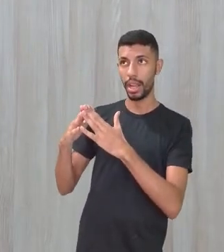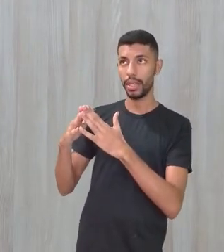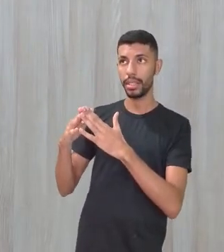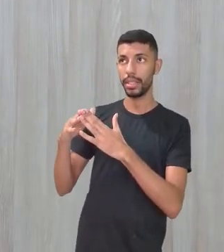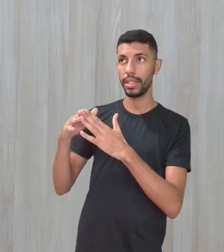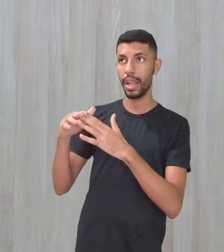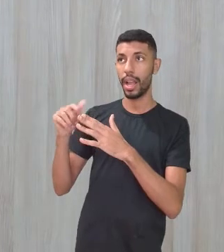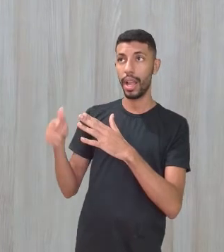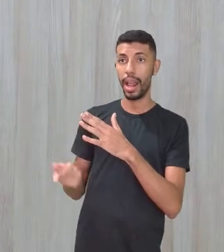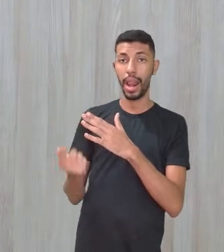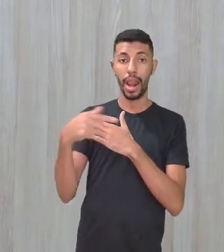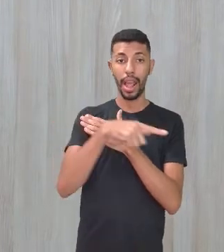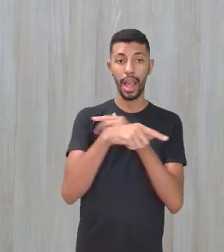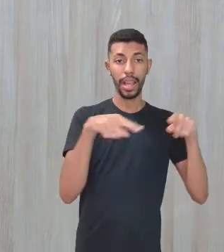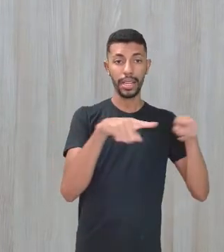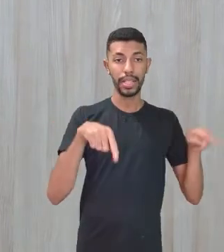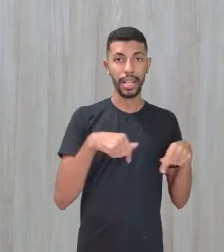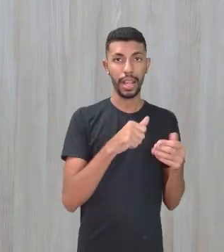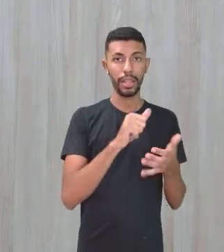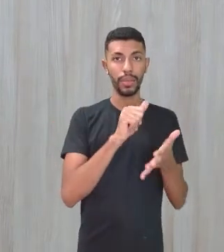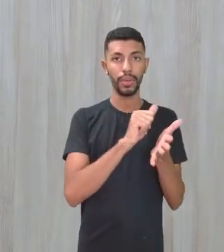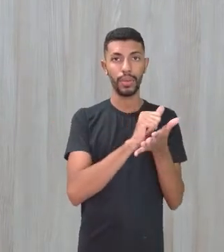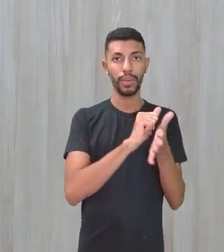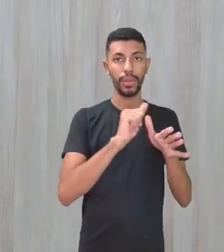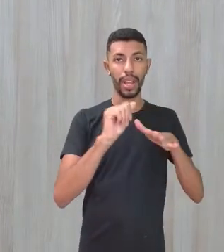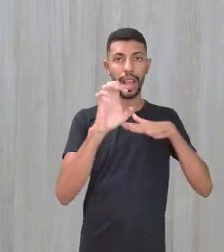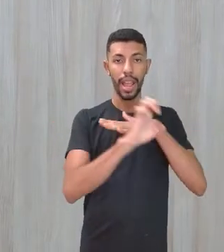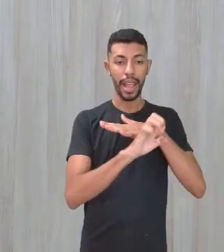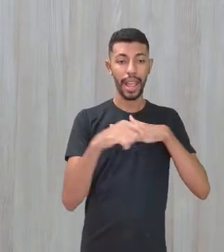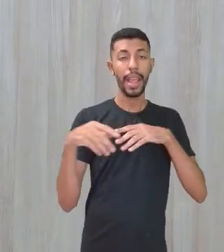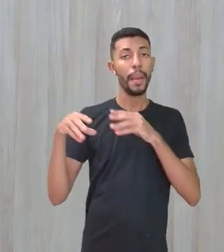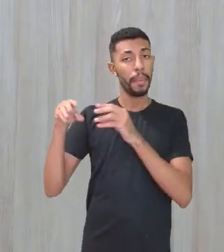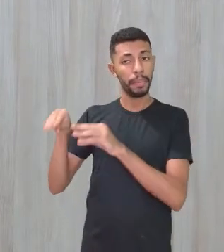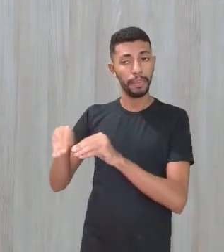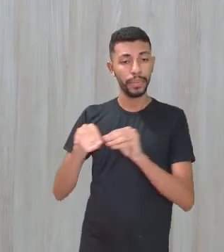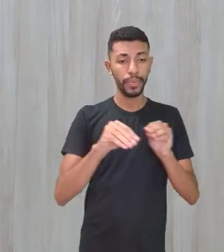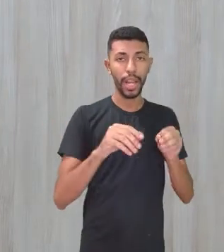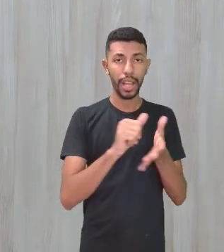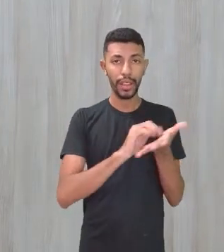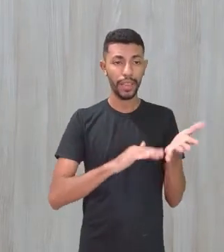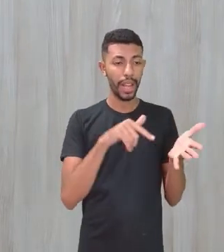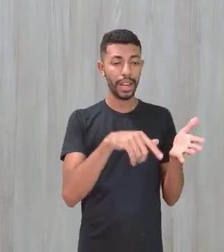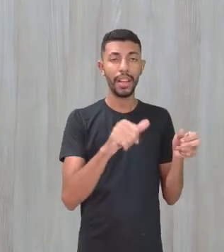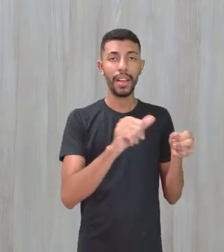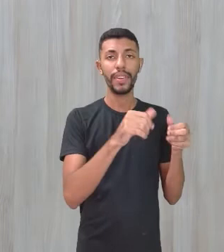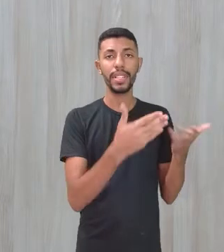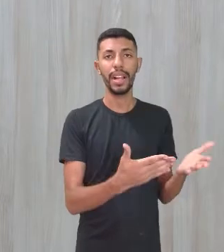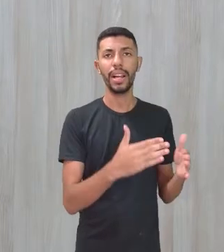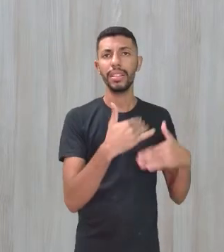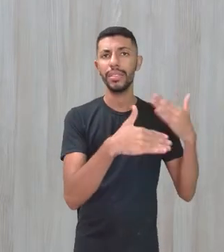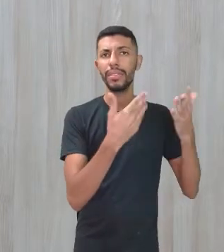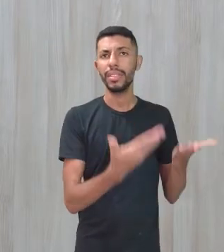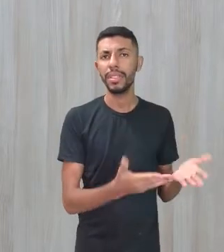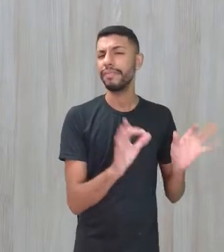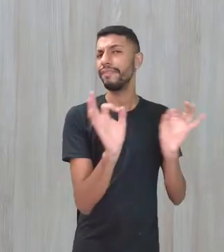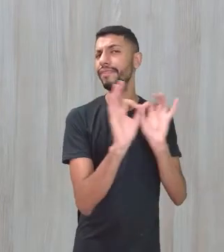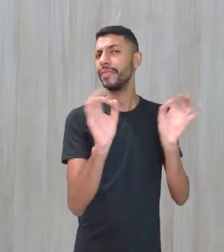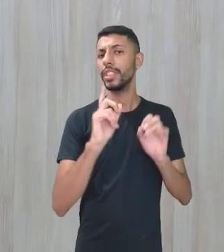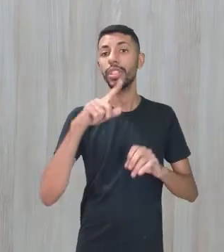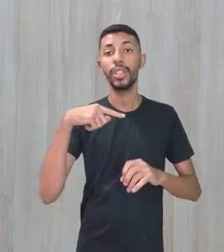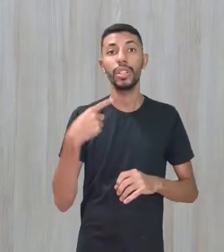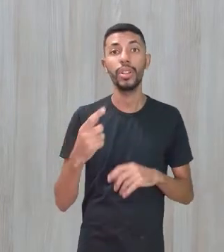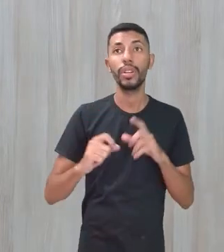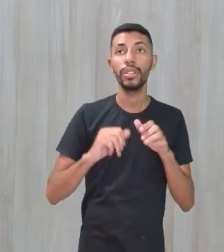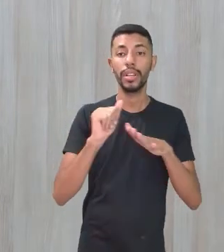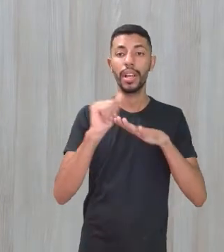educacional especializado, ele vai levar essa atividade para desenvolver no AEE. E não é. Nós vamos trabalhar, vamos